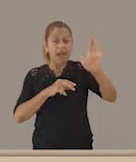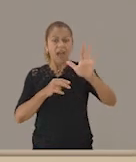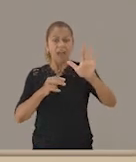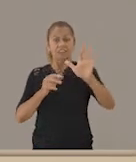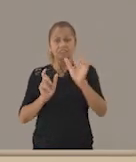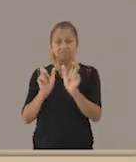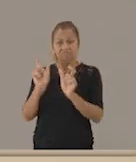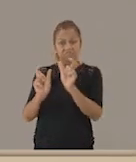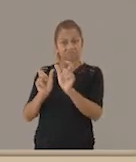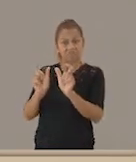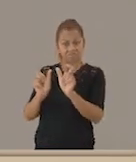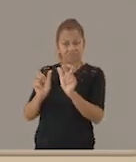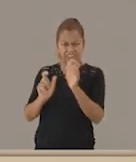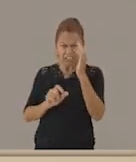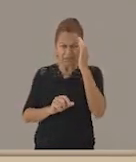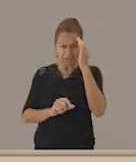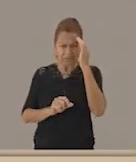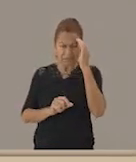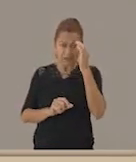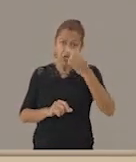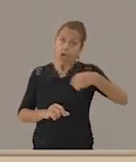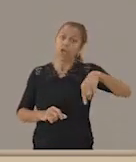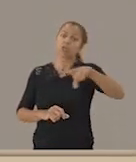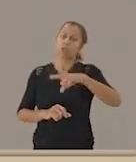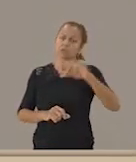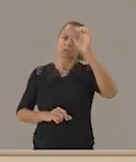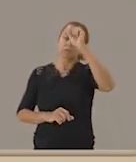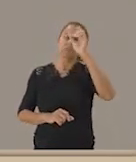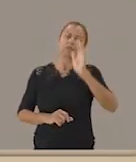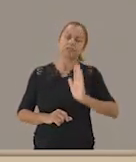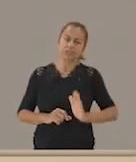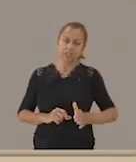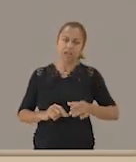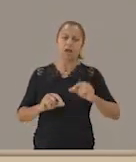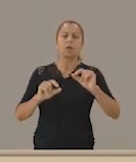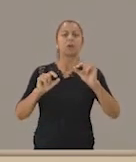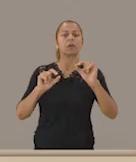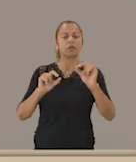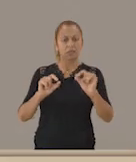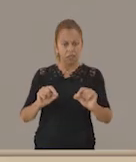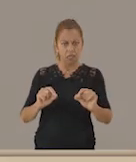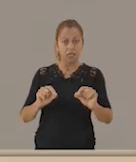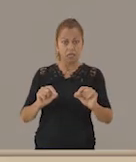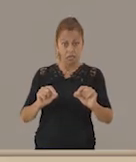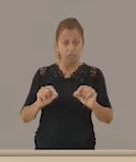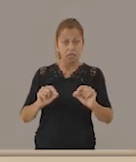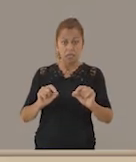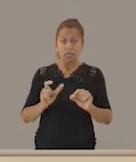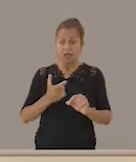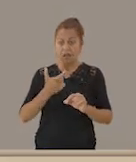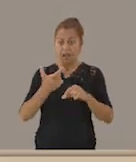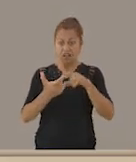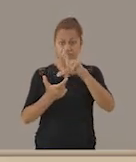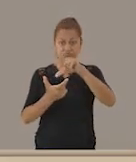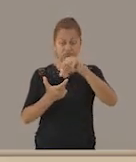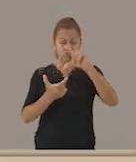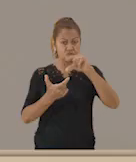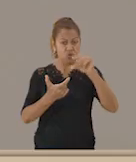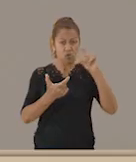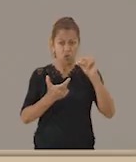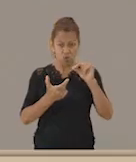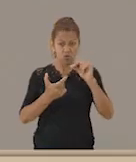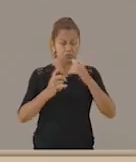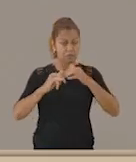Já aprendemos que não existe notícia imparcial e que os elementos que a compõem são escolhidos de forma intencional para passar